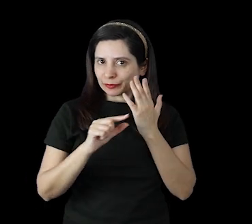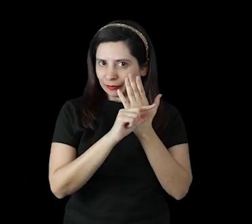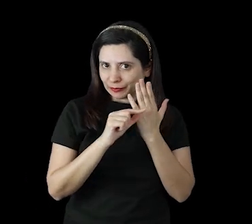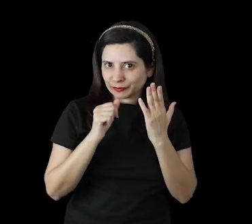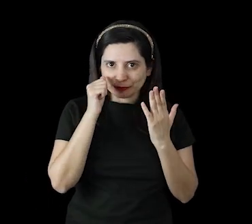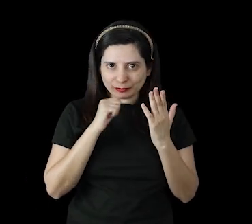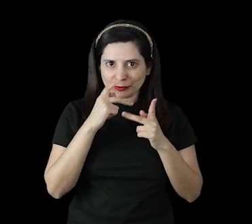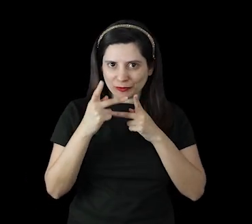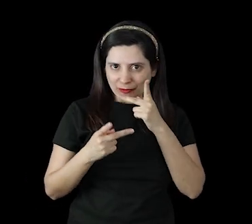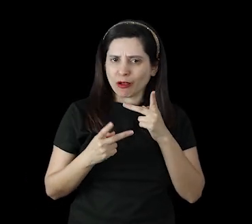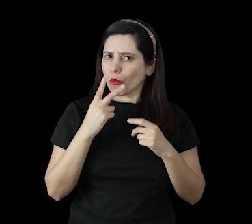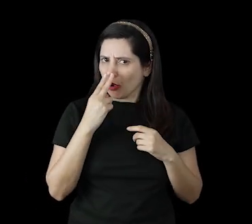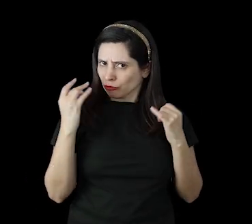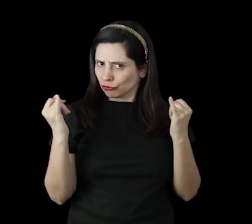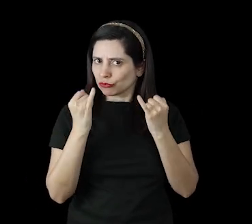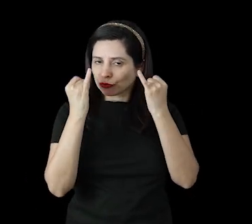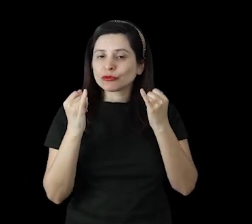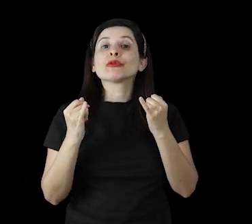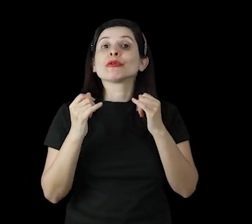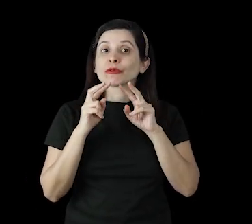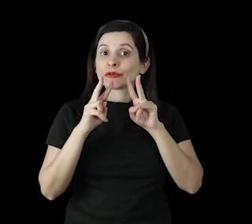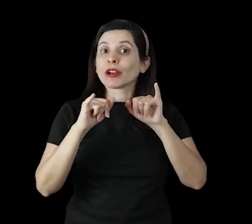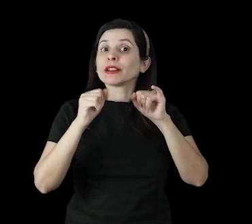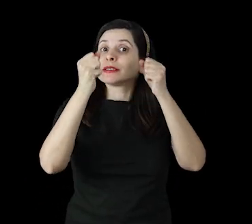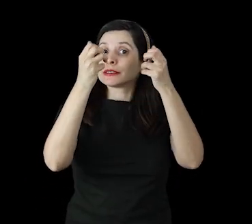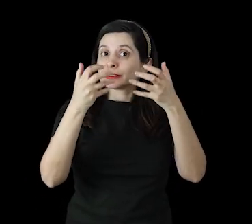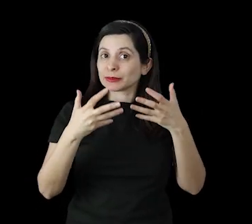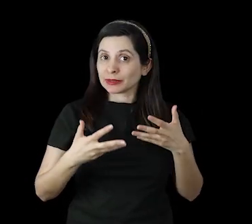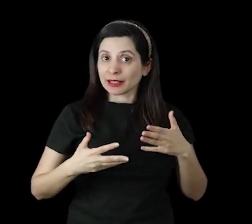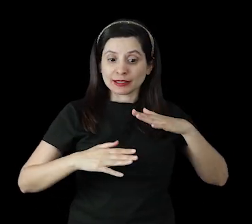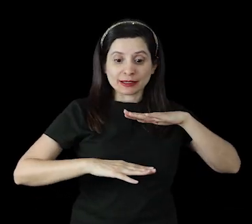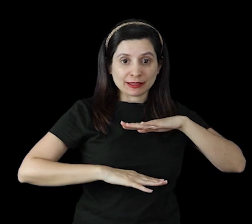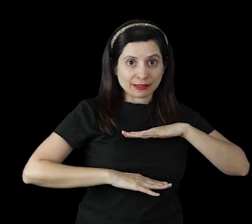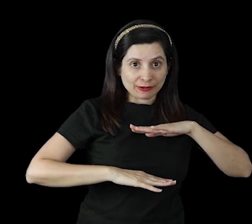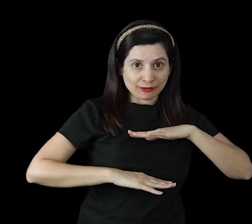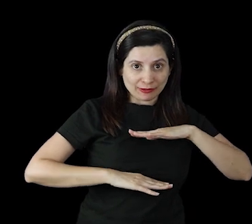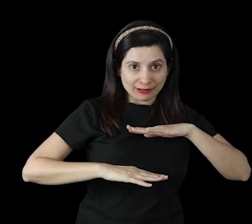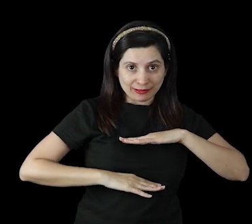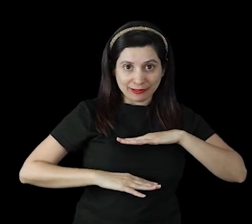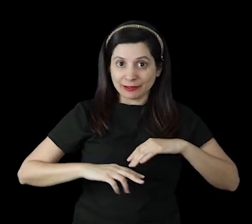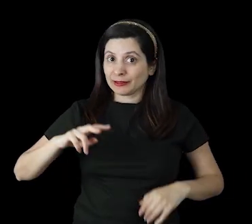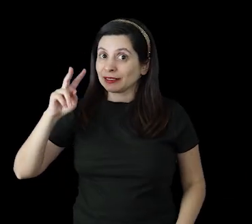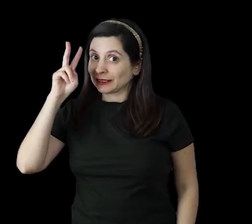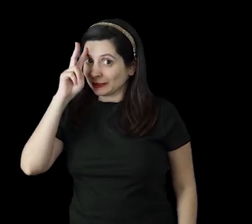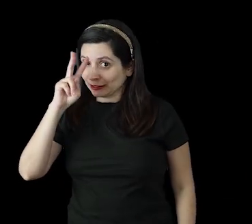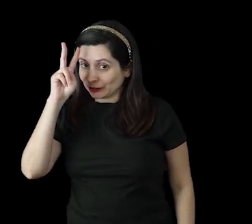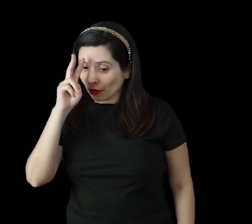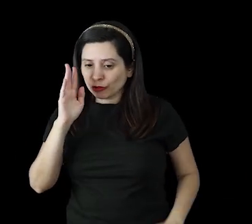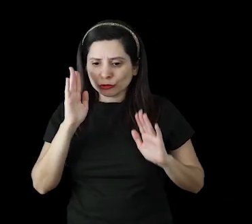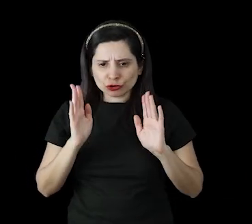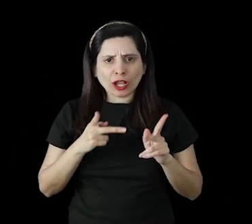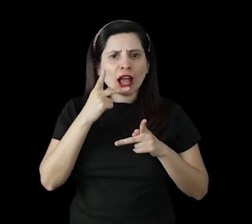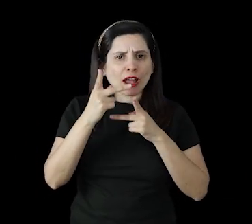e que eu acho muito importante, ela vai falar da diferença da situação e da história. Eu já